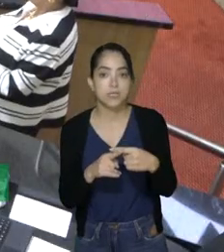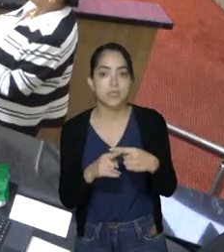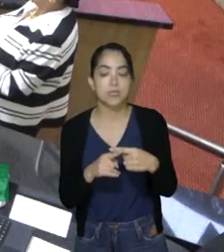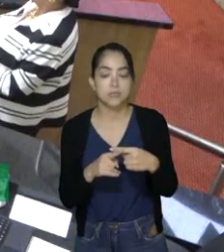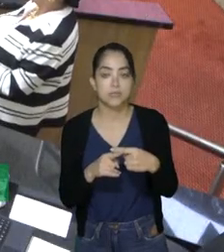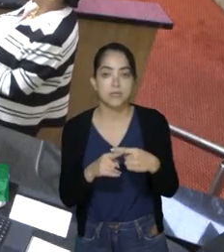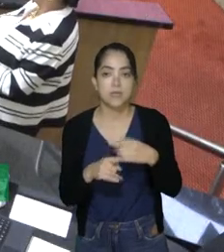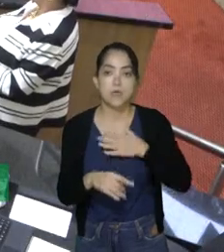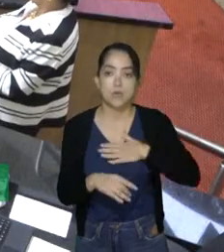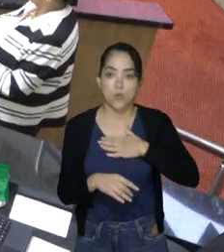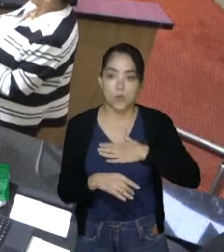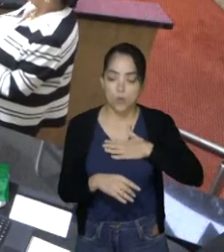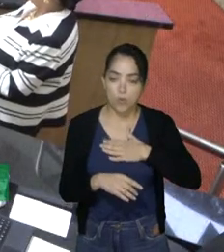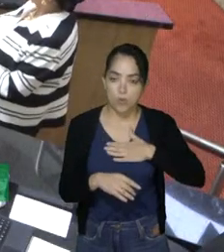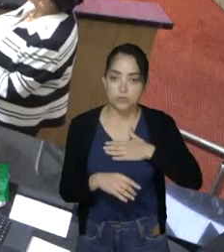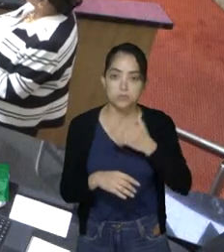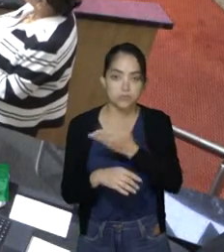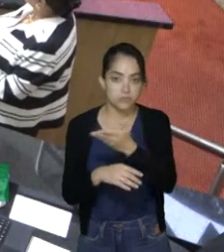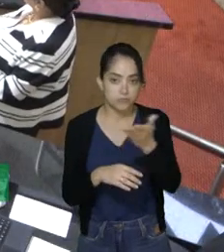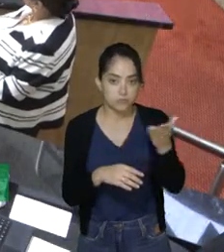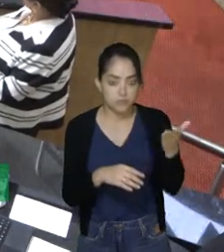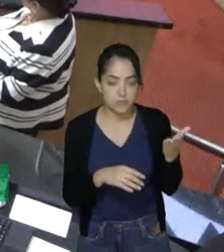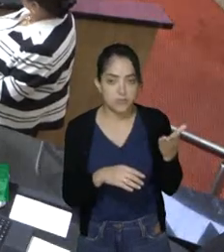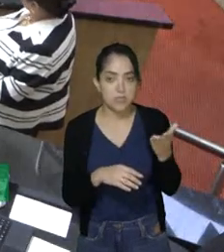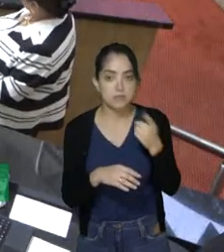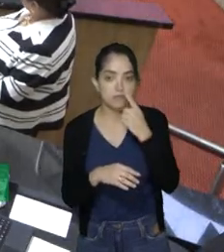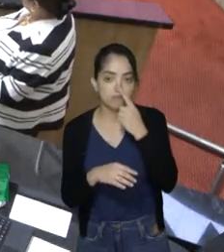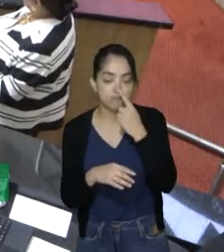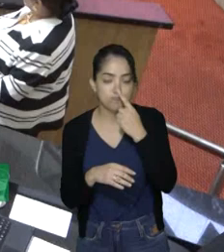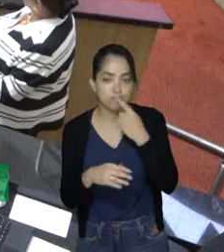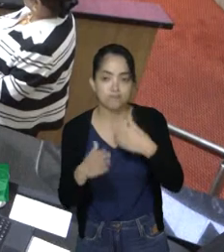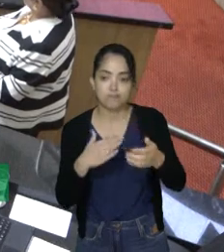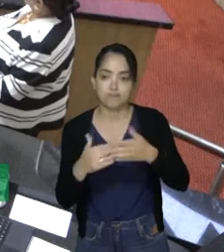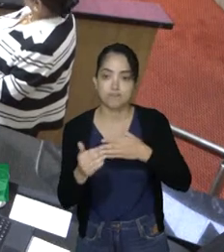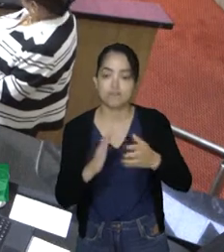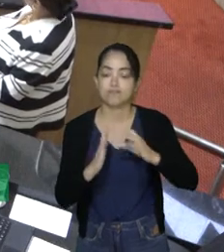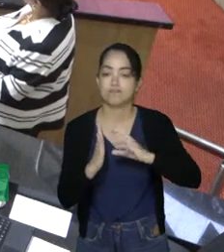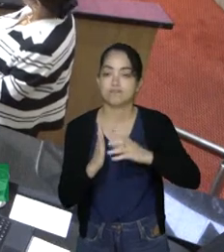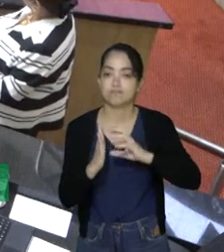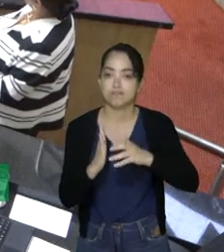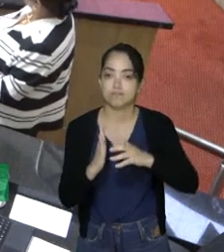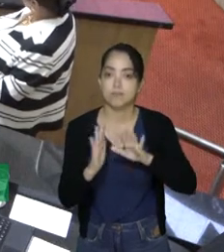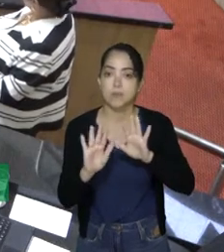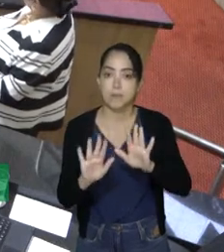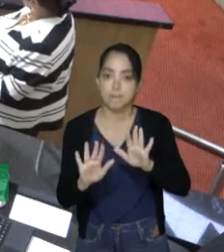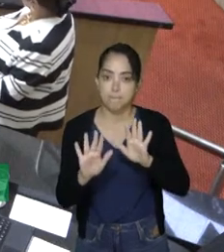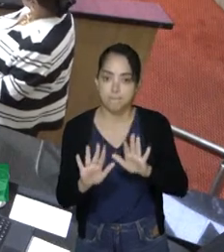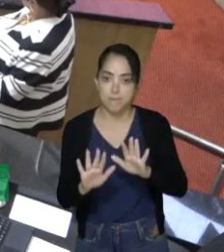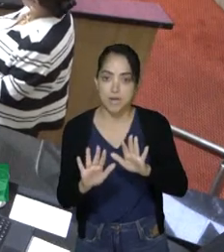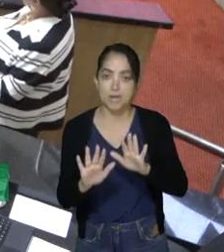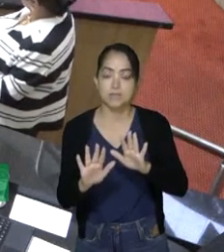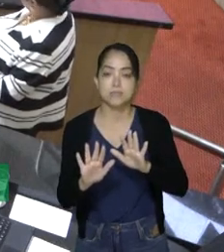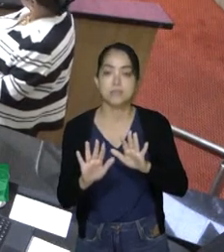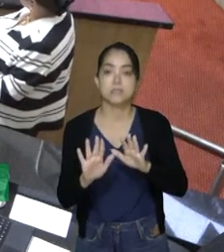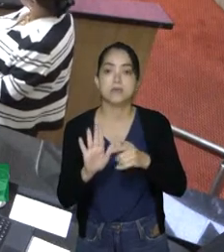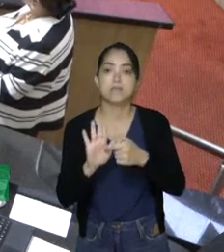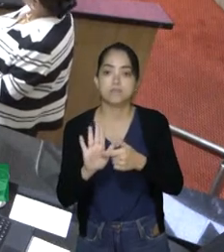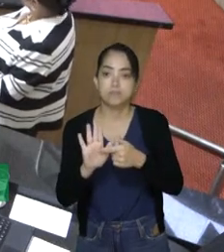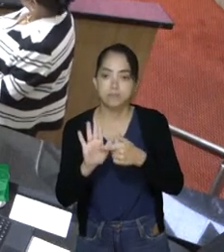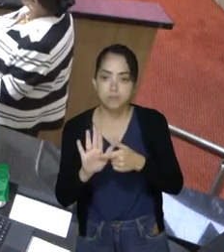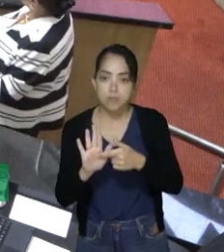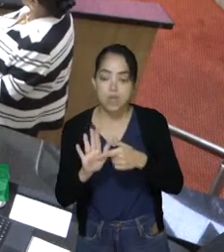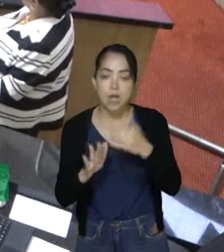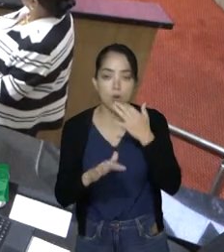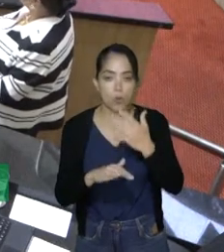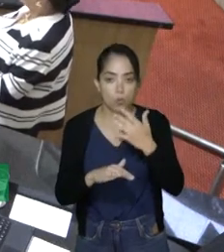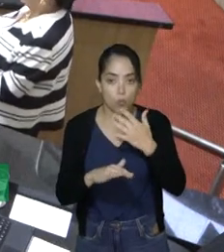e brinco com todos vocês, sem cor partidária. Agora que eu tenho que mostrar minha cor partidária, eu mostro, porque